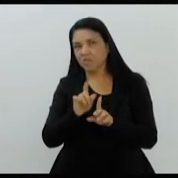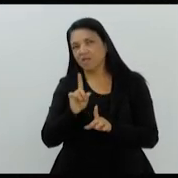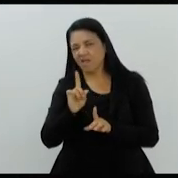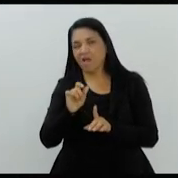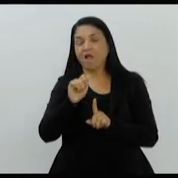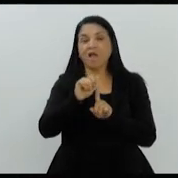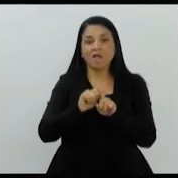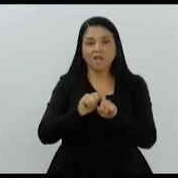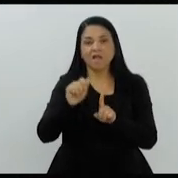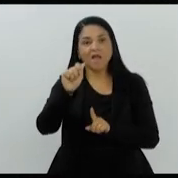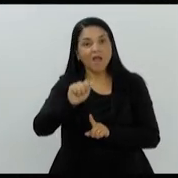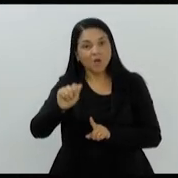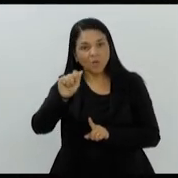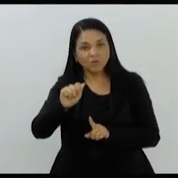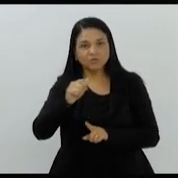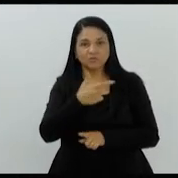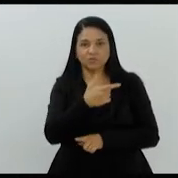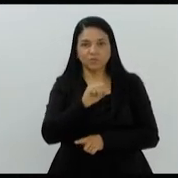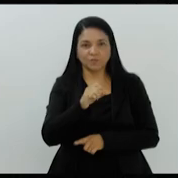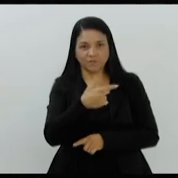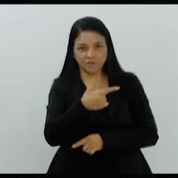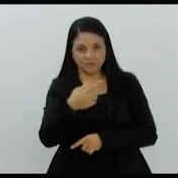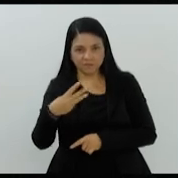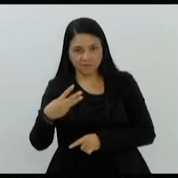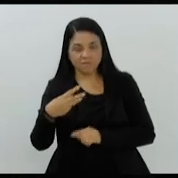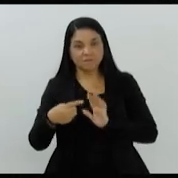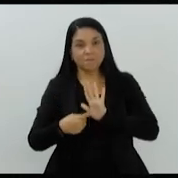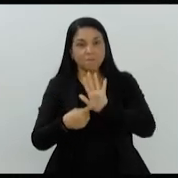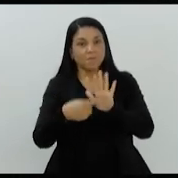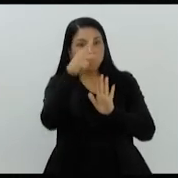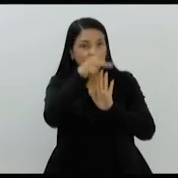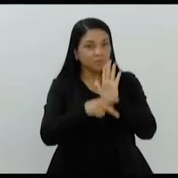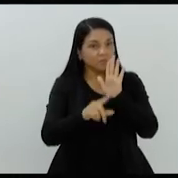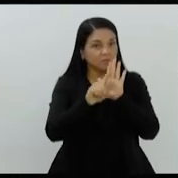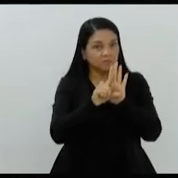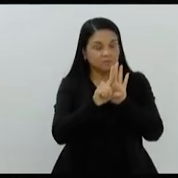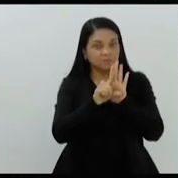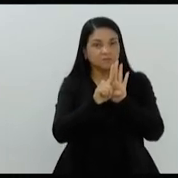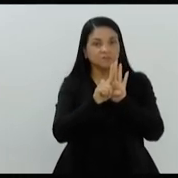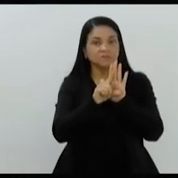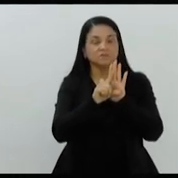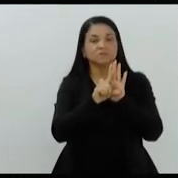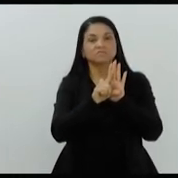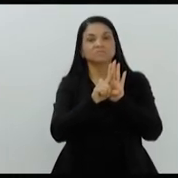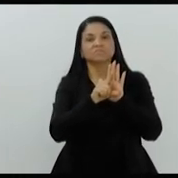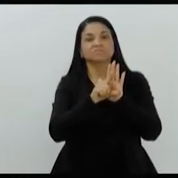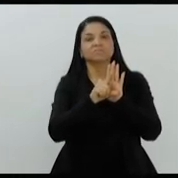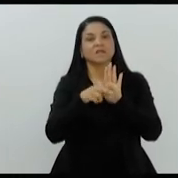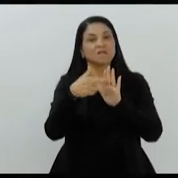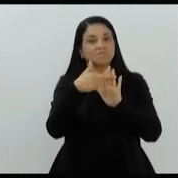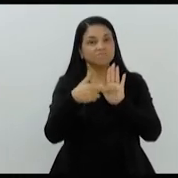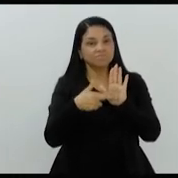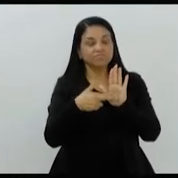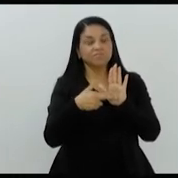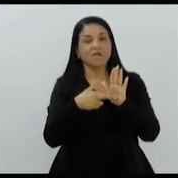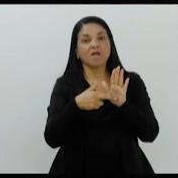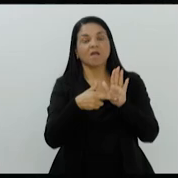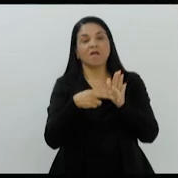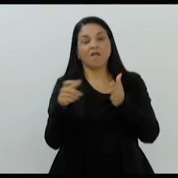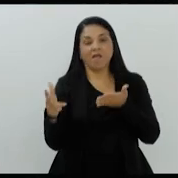agosto de 23, apresentei projeto de lei regulamentando a reforma